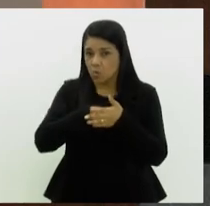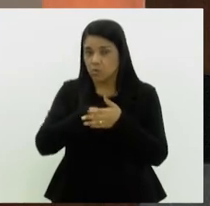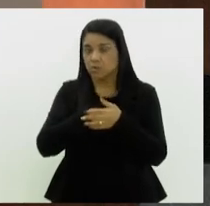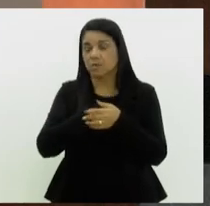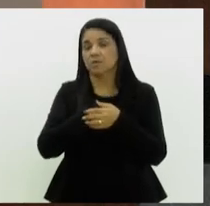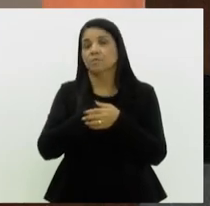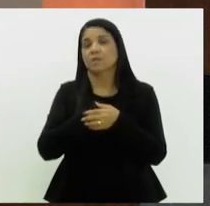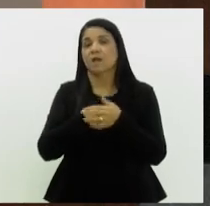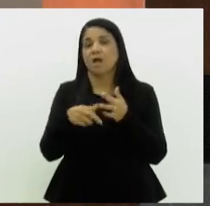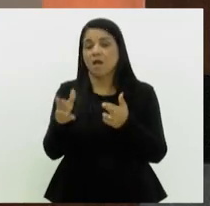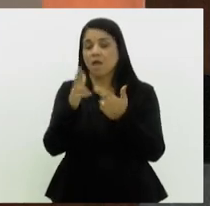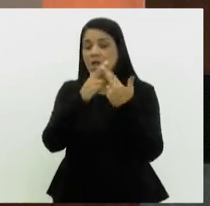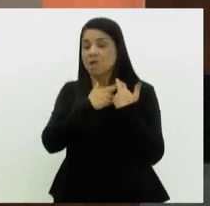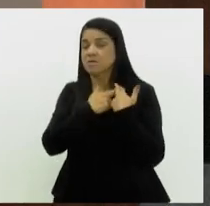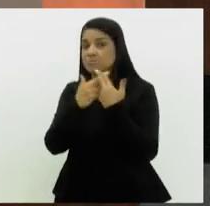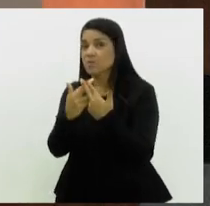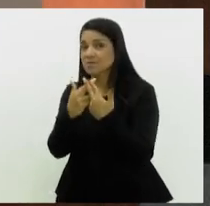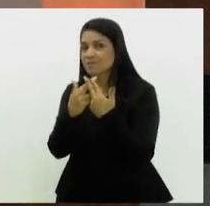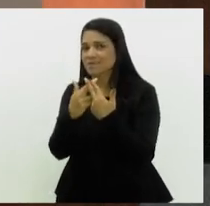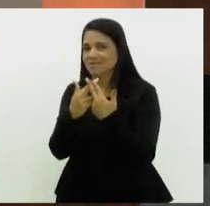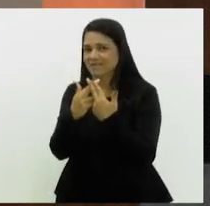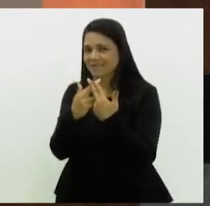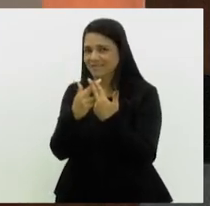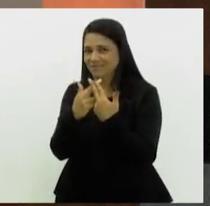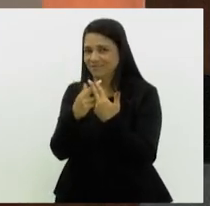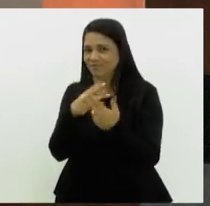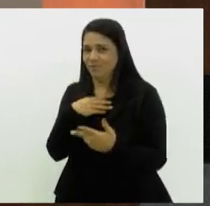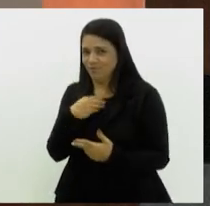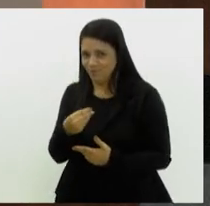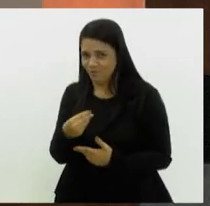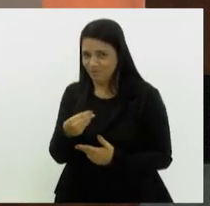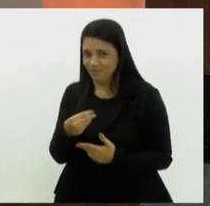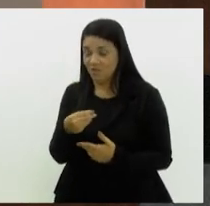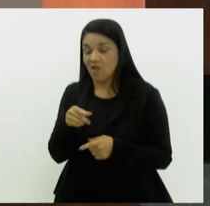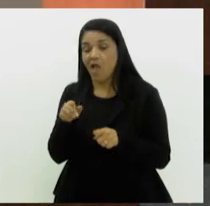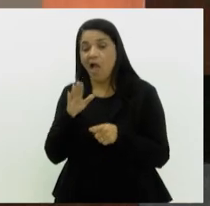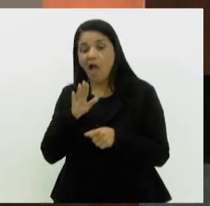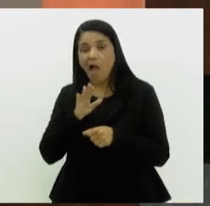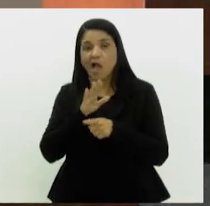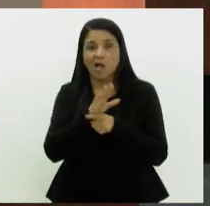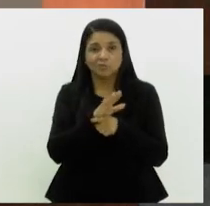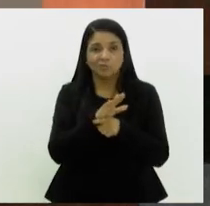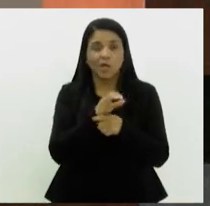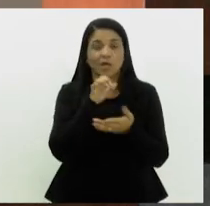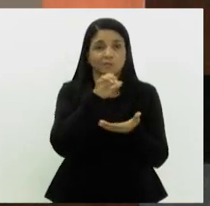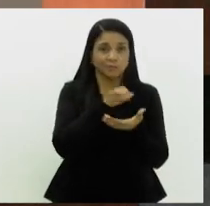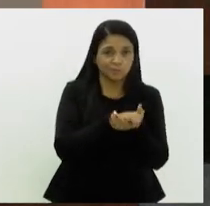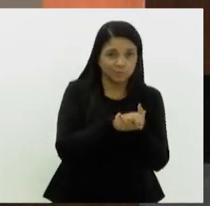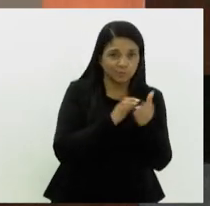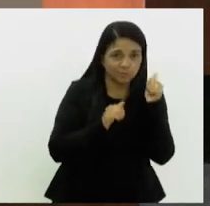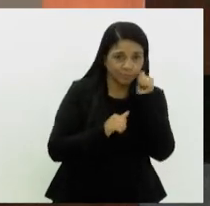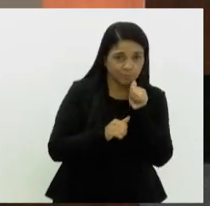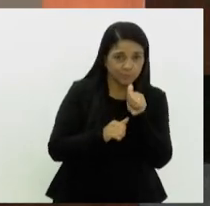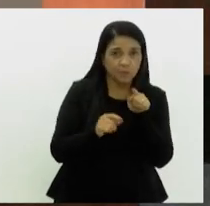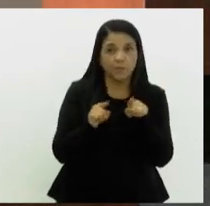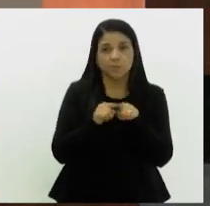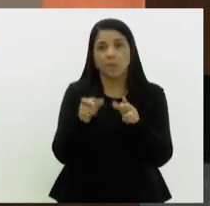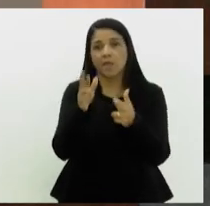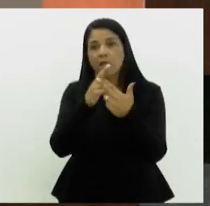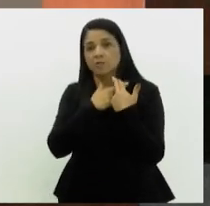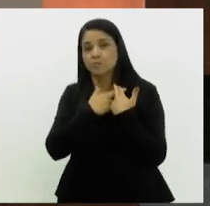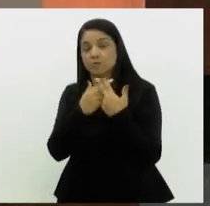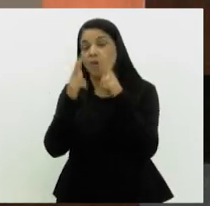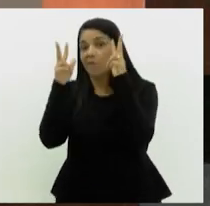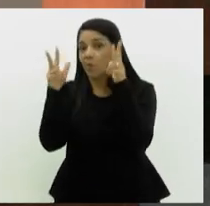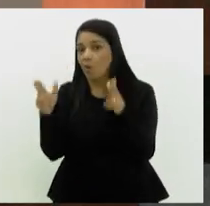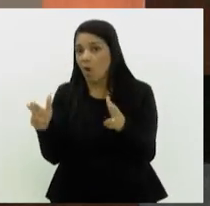sejam responsáveis pelos seus filhos, não simplesmente ajudem suas esposas, mas sejam, de fato, tão responsáveis quanto elas pelos seus